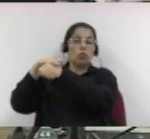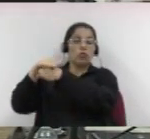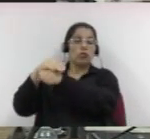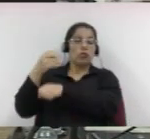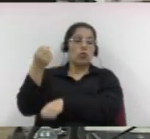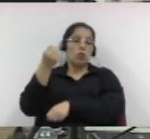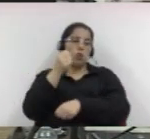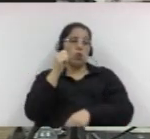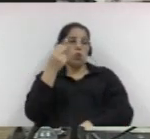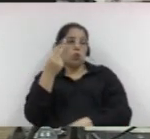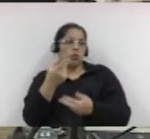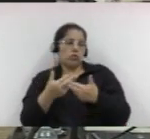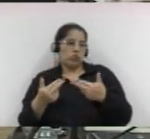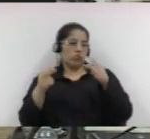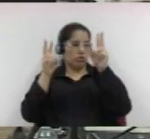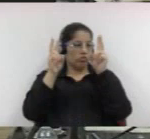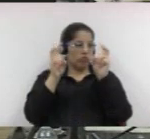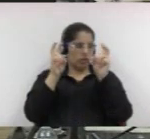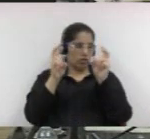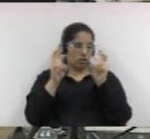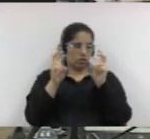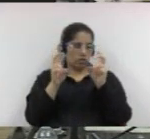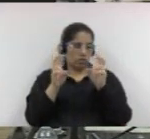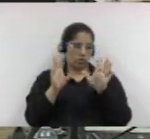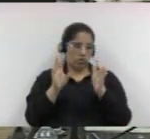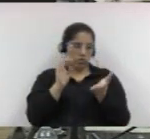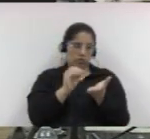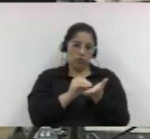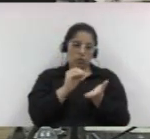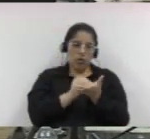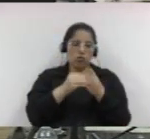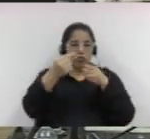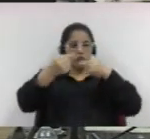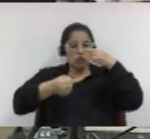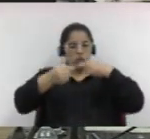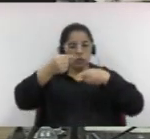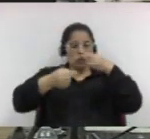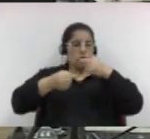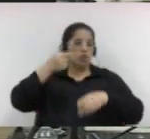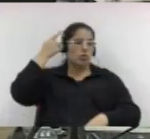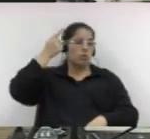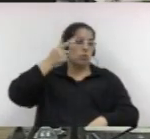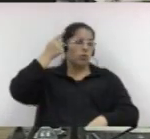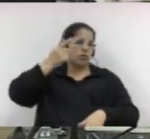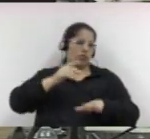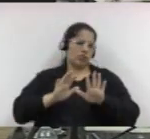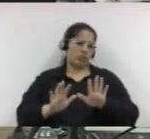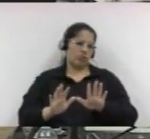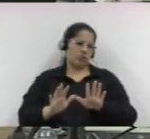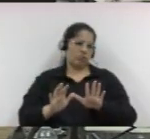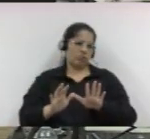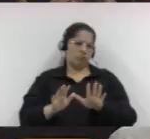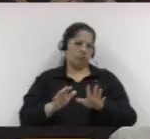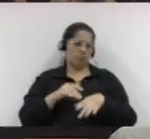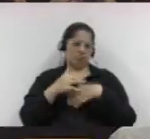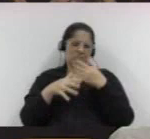coisas às vezes acontecem porque não se discute a política como deve ser discutida. Não se trata disso.